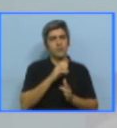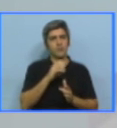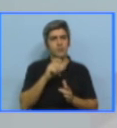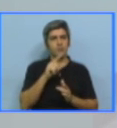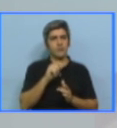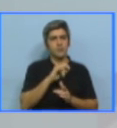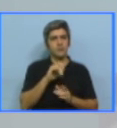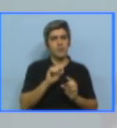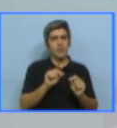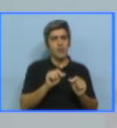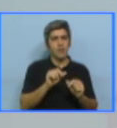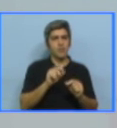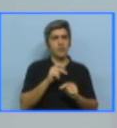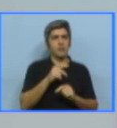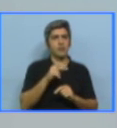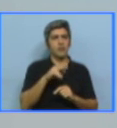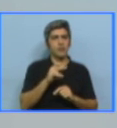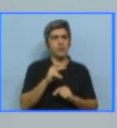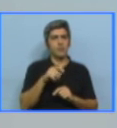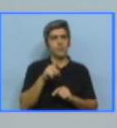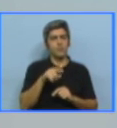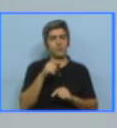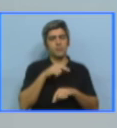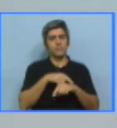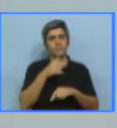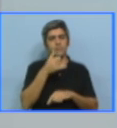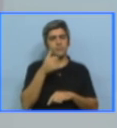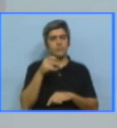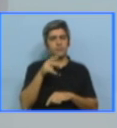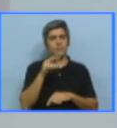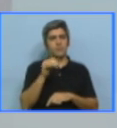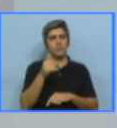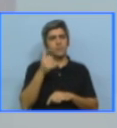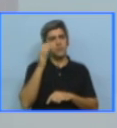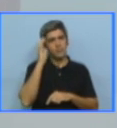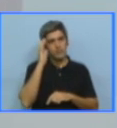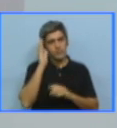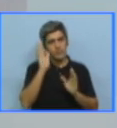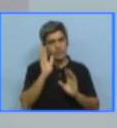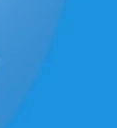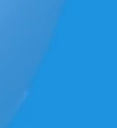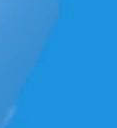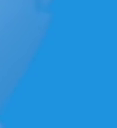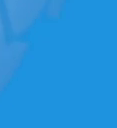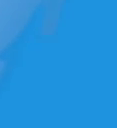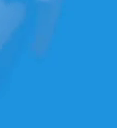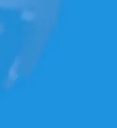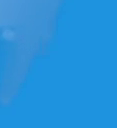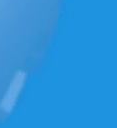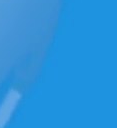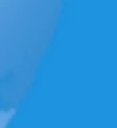na rádio, na Antena 1, onde nos fazemos companhia pelas 22h45. Votos, boa tarde. Até amanhã, se Deus quiser.